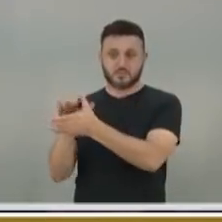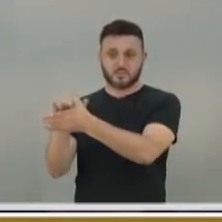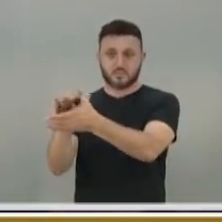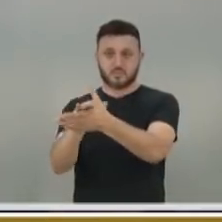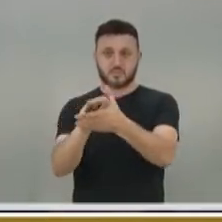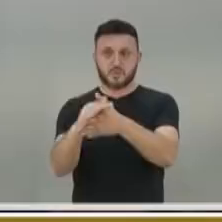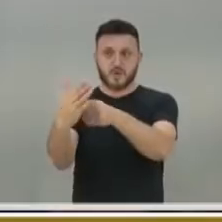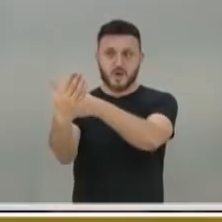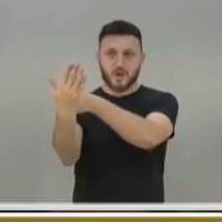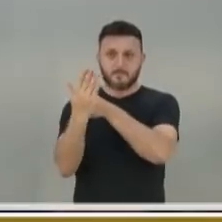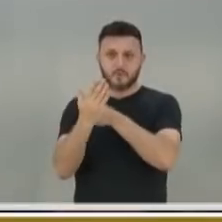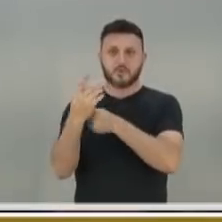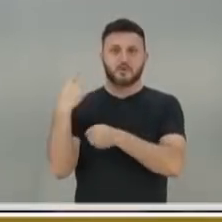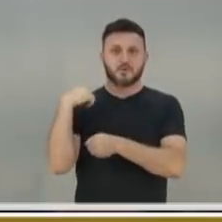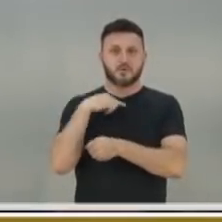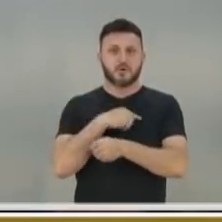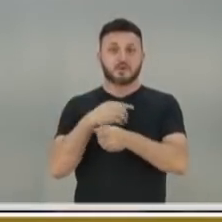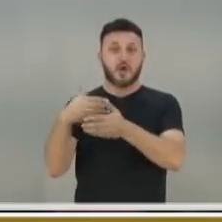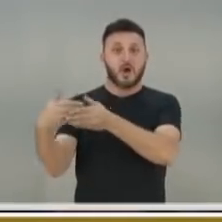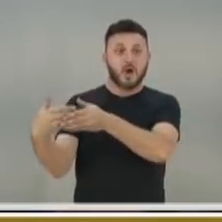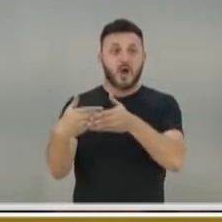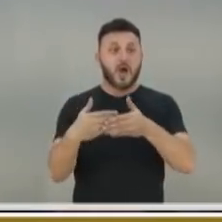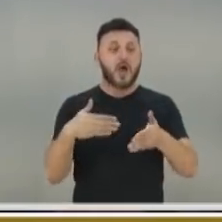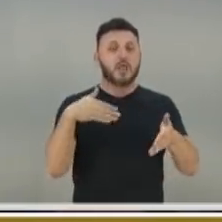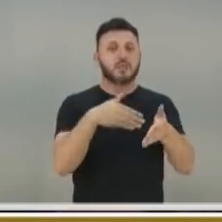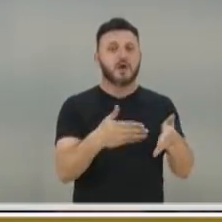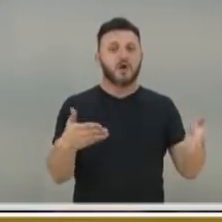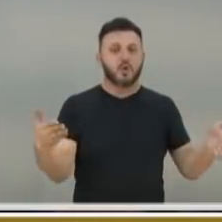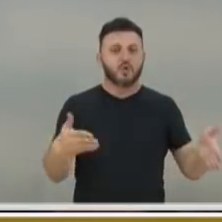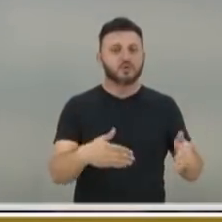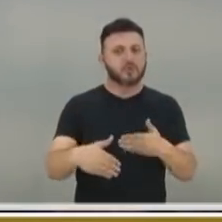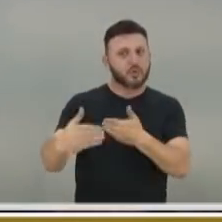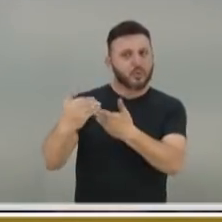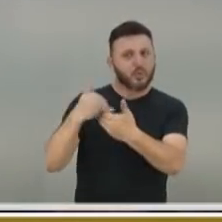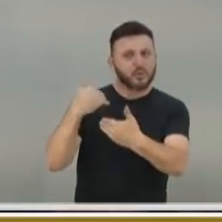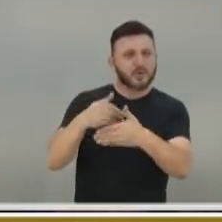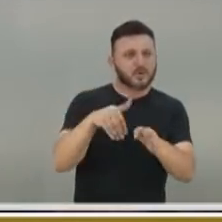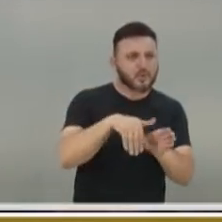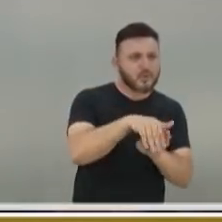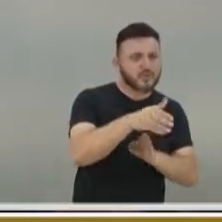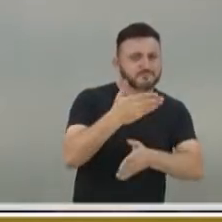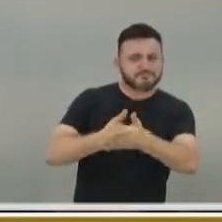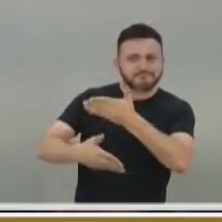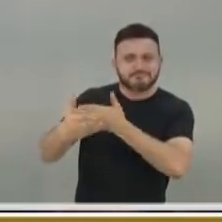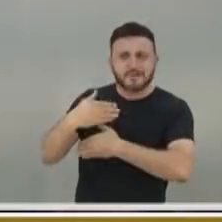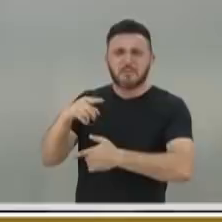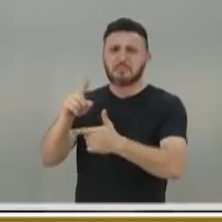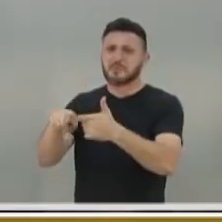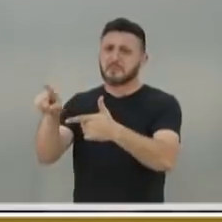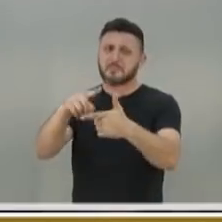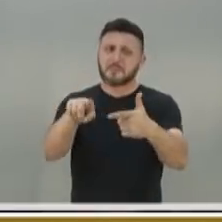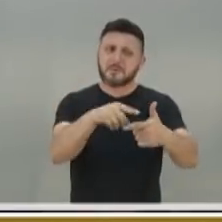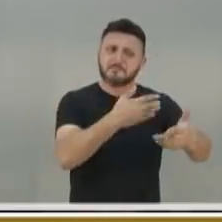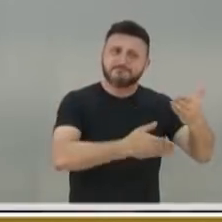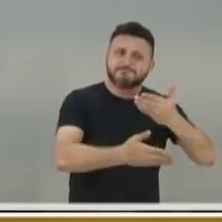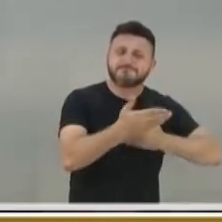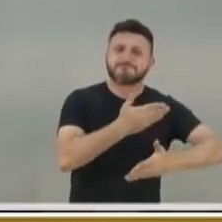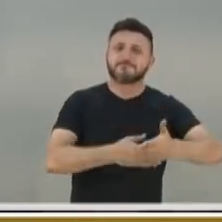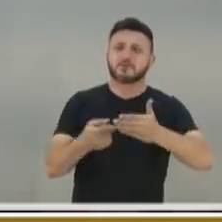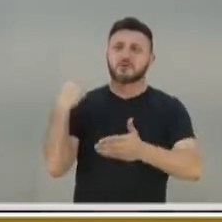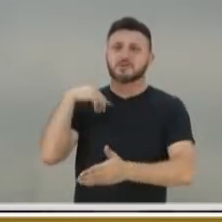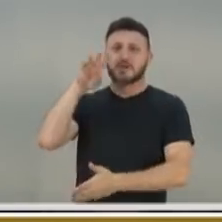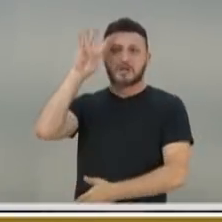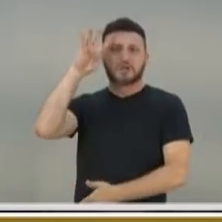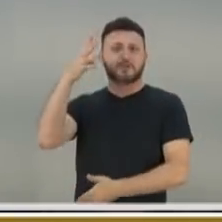apoiaram e nos conduziram até hoje, continuam nos orientando nos problemas familiares que nós temos e podemos resolver